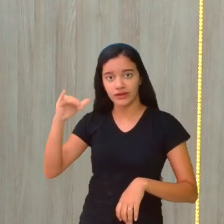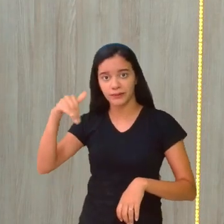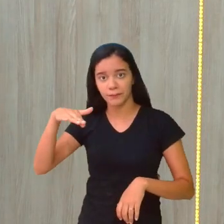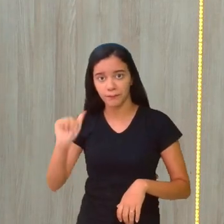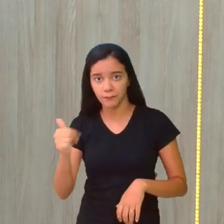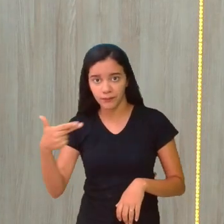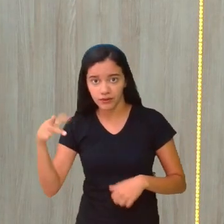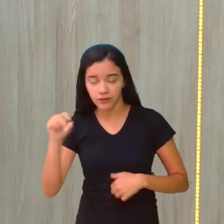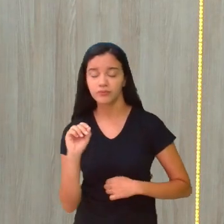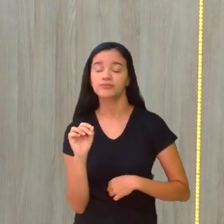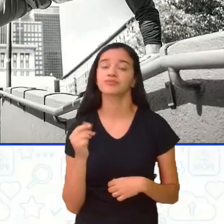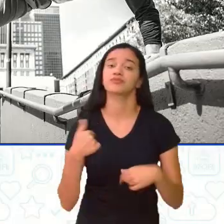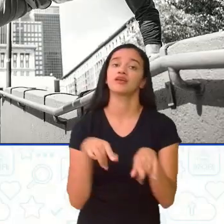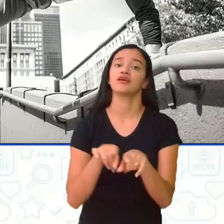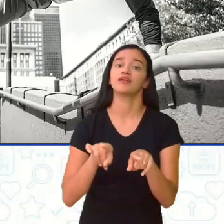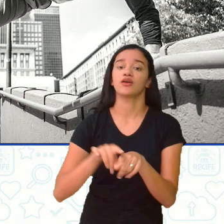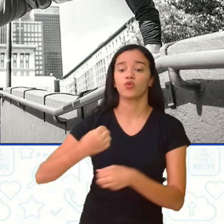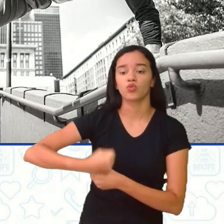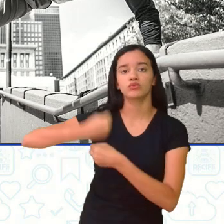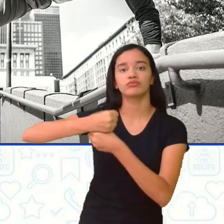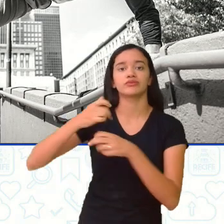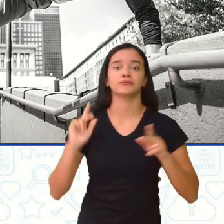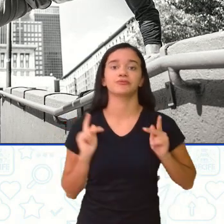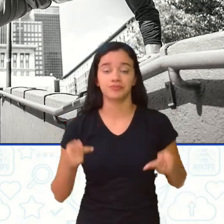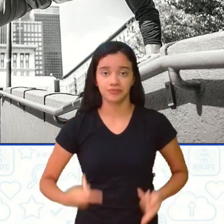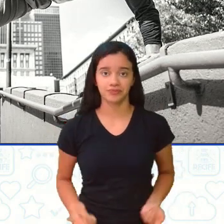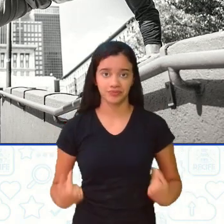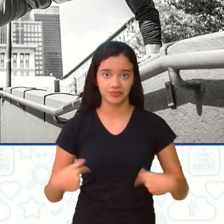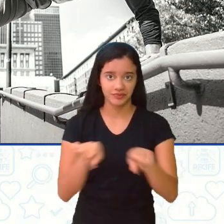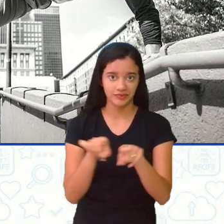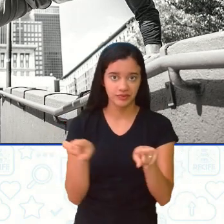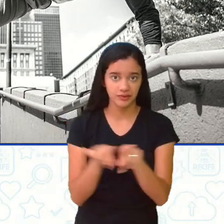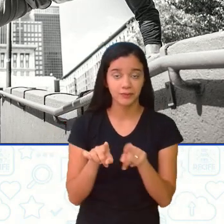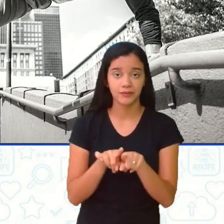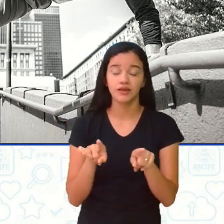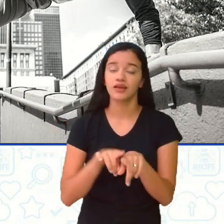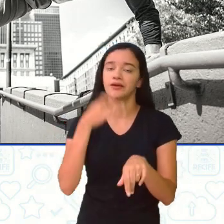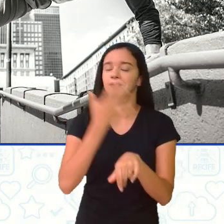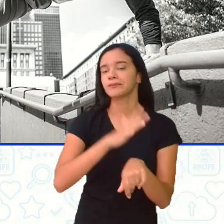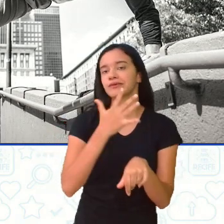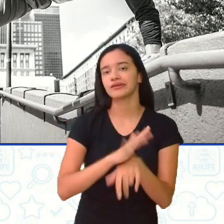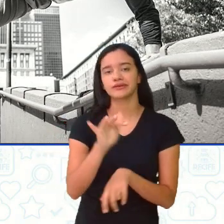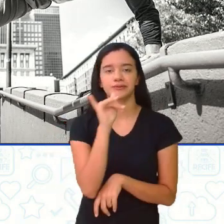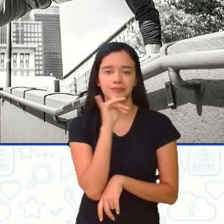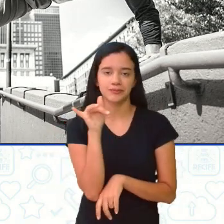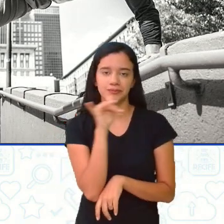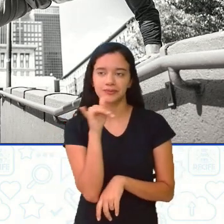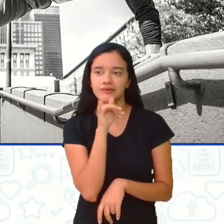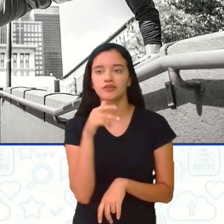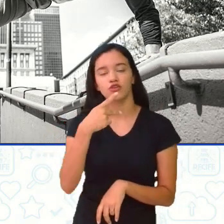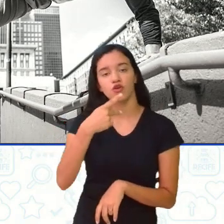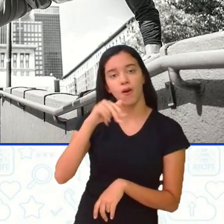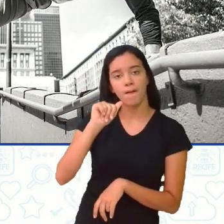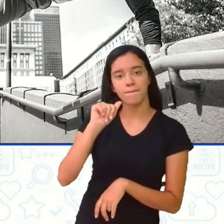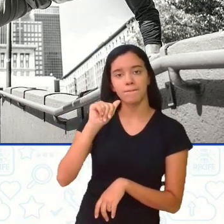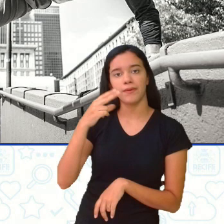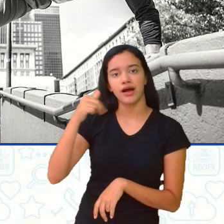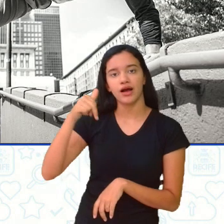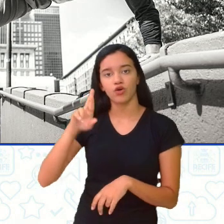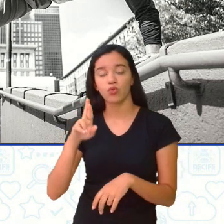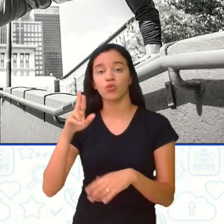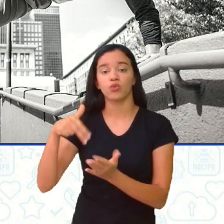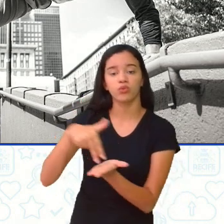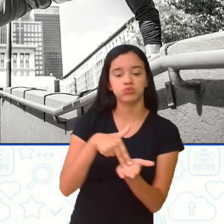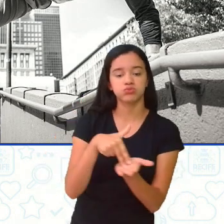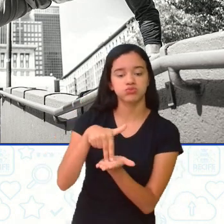ser humano. Então, esse risco é controlado também durante as práticas, por exemplo, do parkour, do skate,